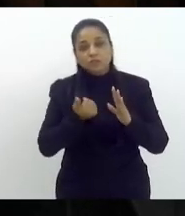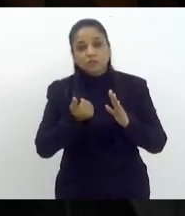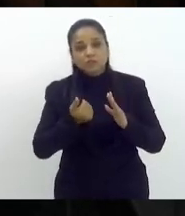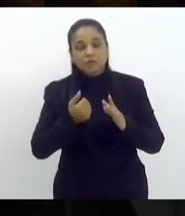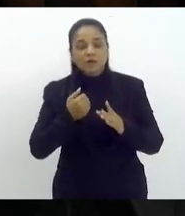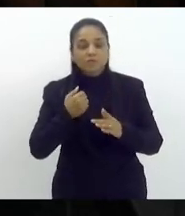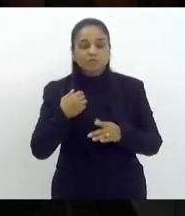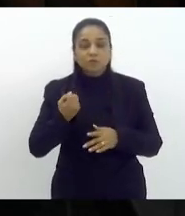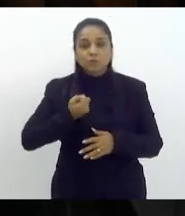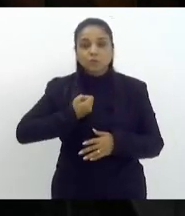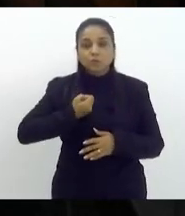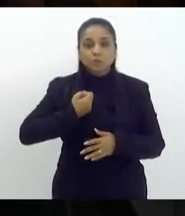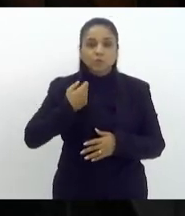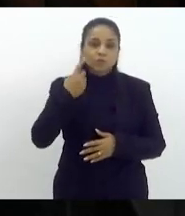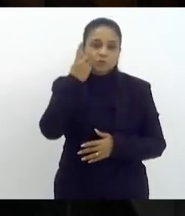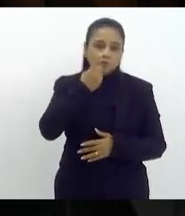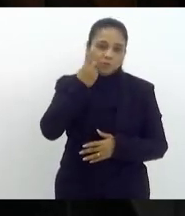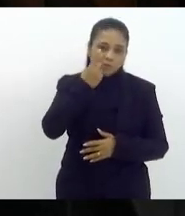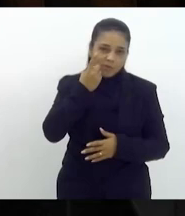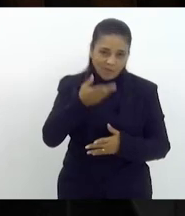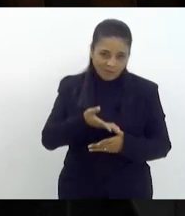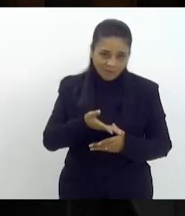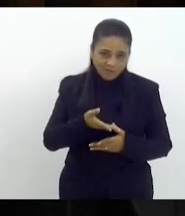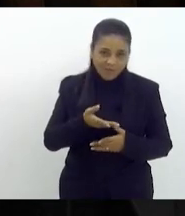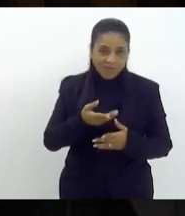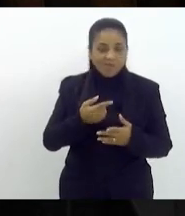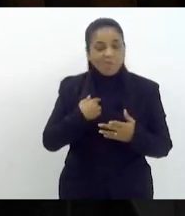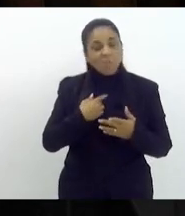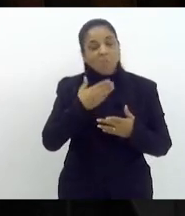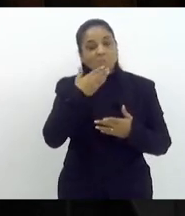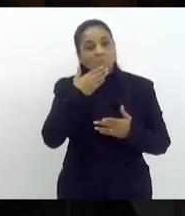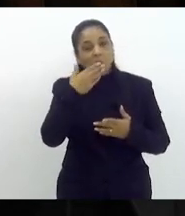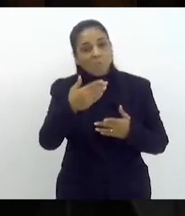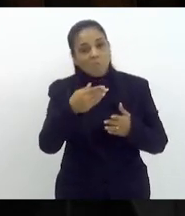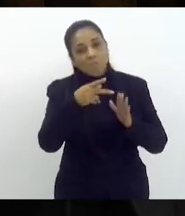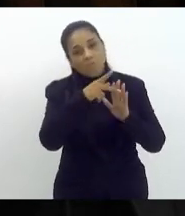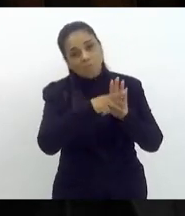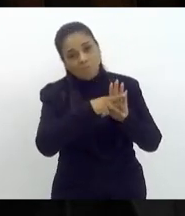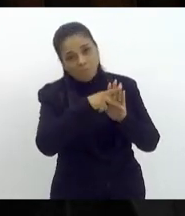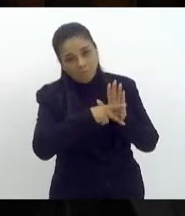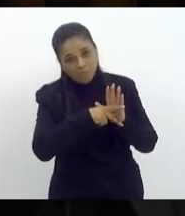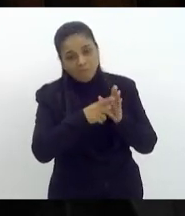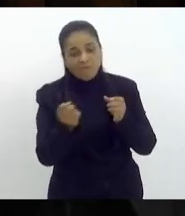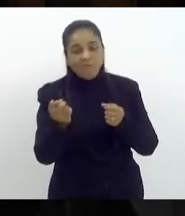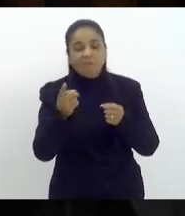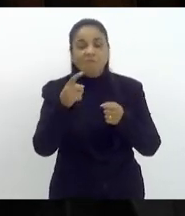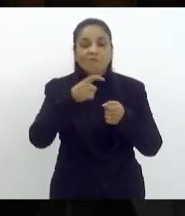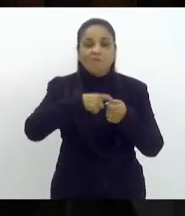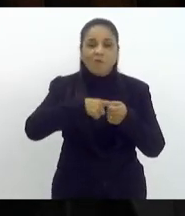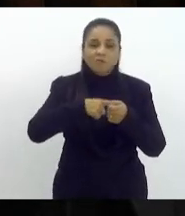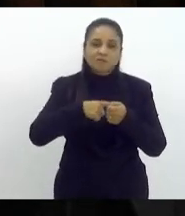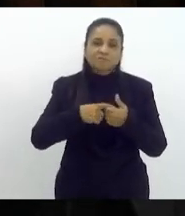projeto volta em um outro momento é a solicitação apenas uma solicitação